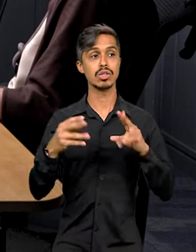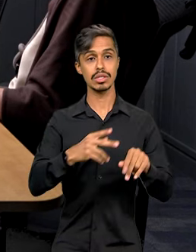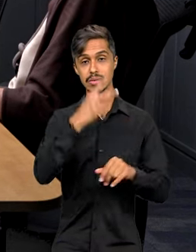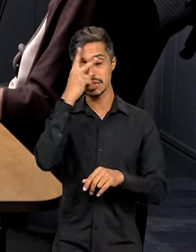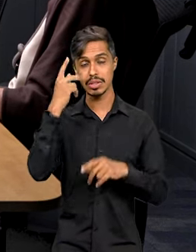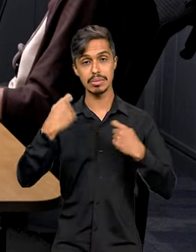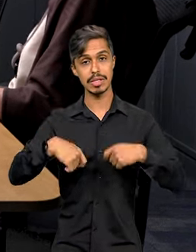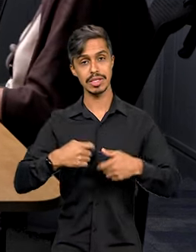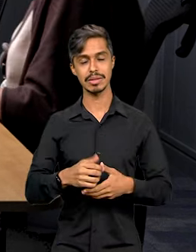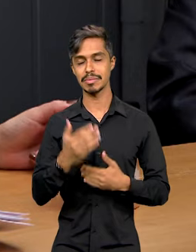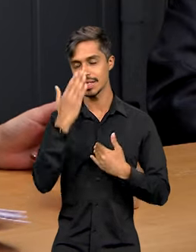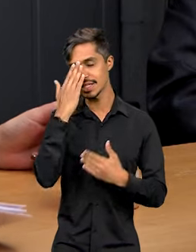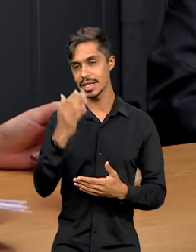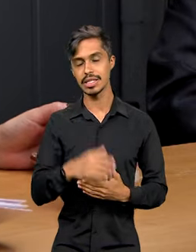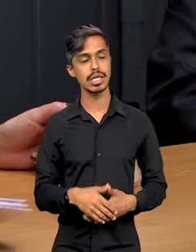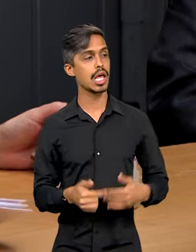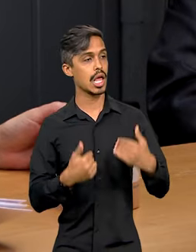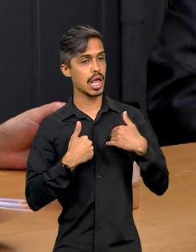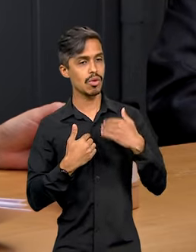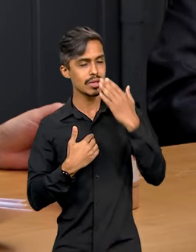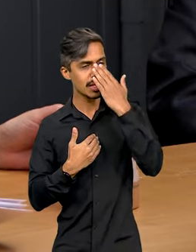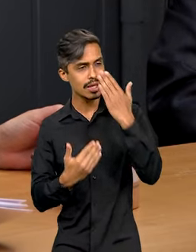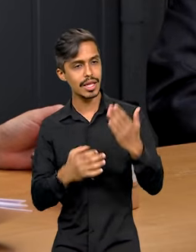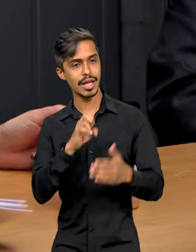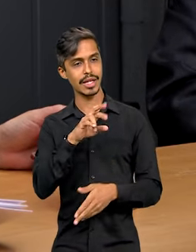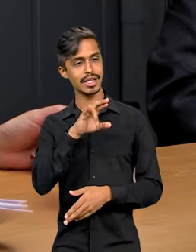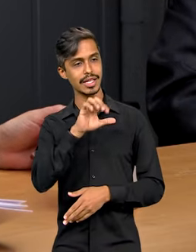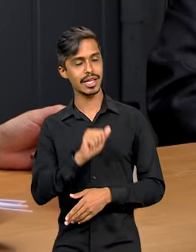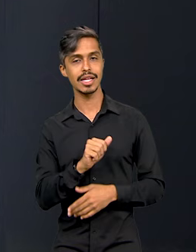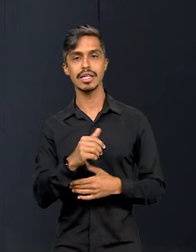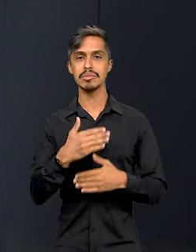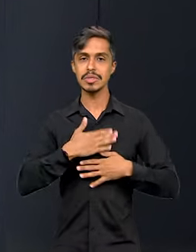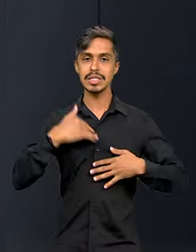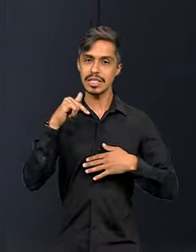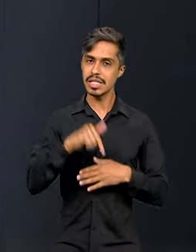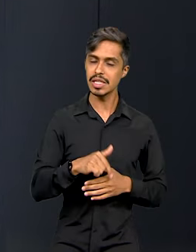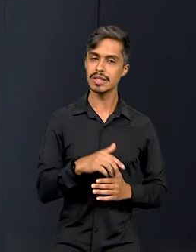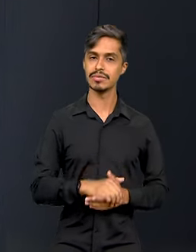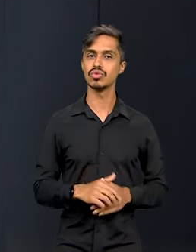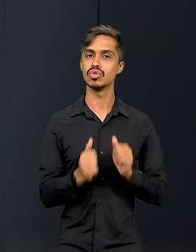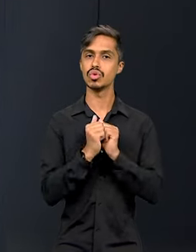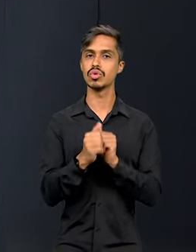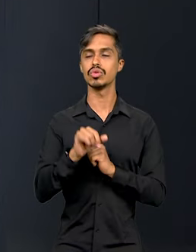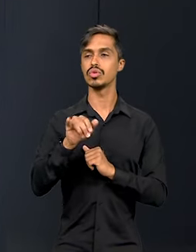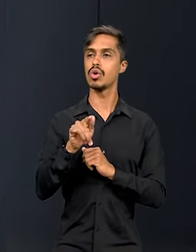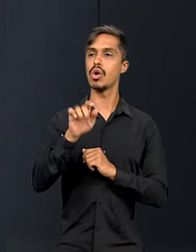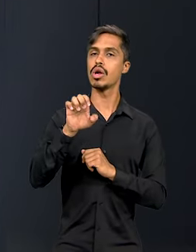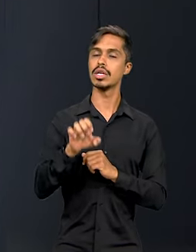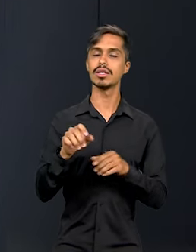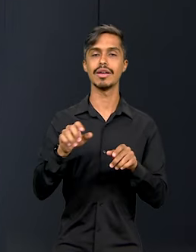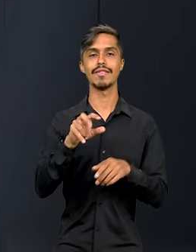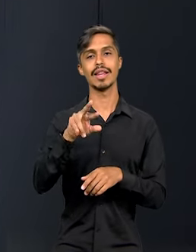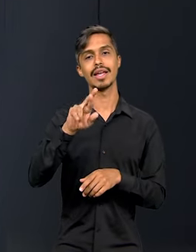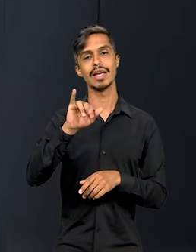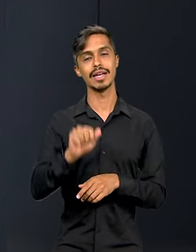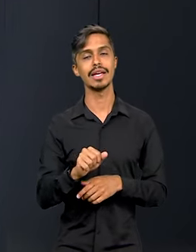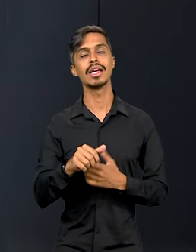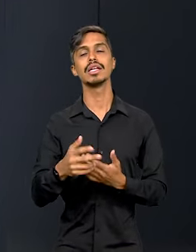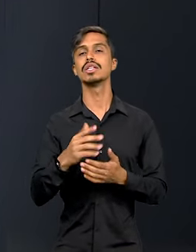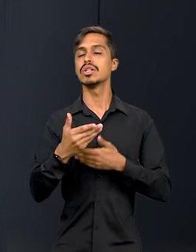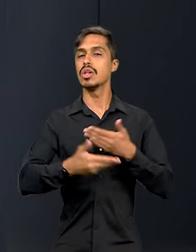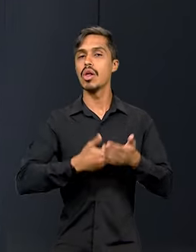quem precisa obrigada obrigada Érica é um prazer est aqui com você com o Jorge com a Valéria